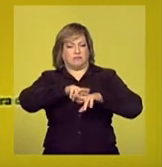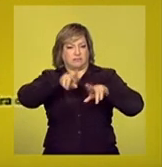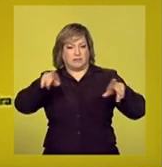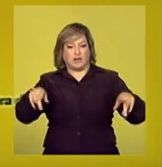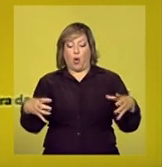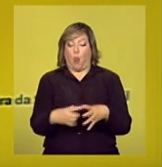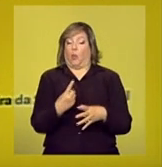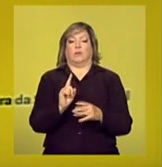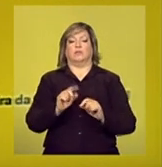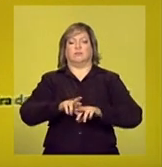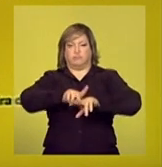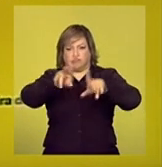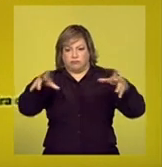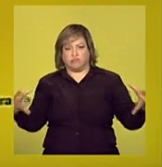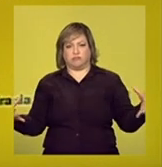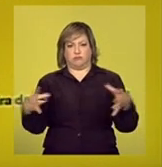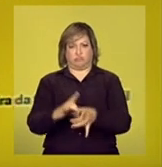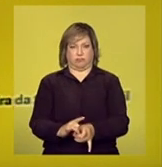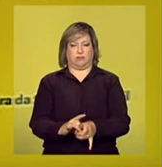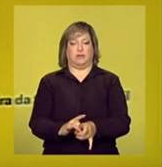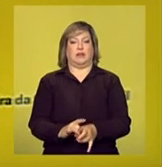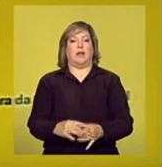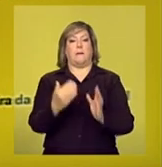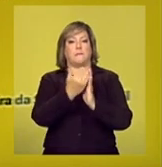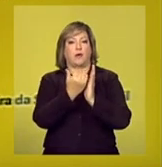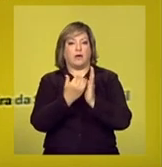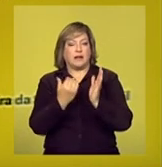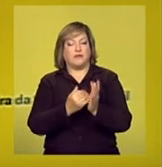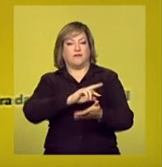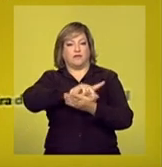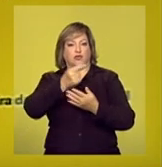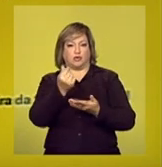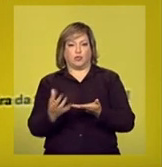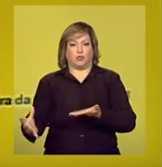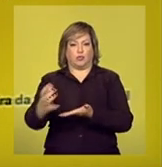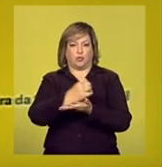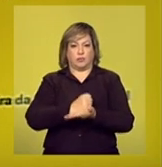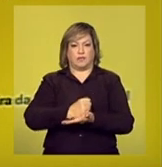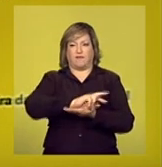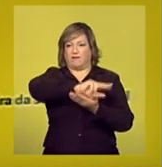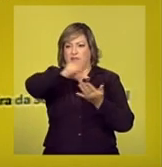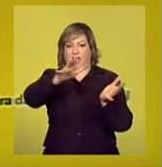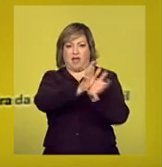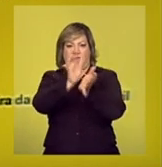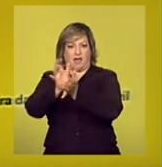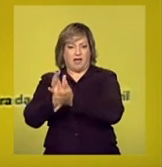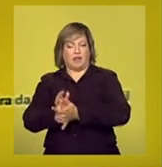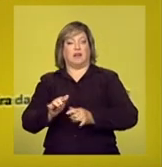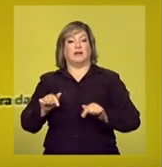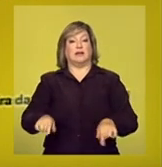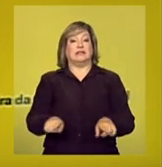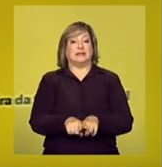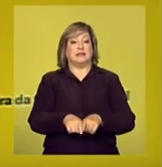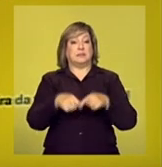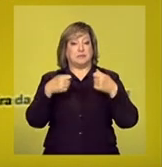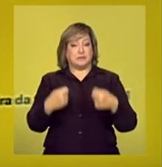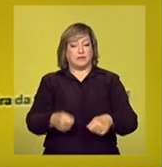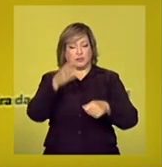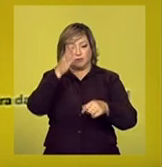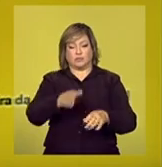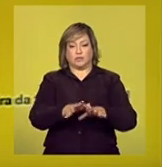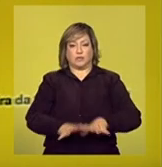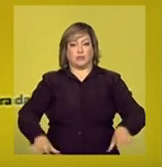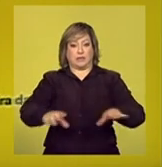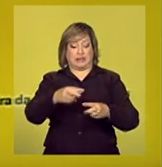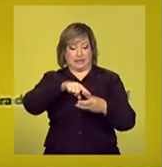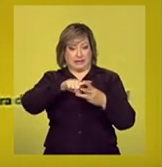intersetorialidade e necessidade de integração, programas, orçamentos de diferentes áreas, e além de ter o desafio de se consolidar verticalmente nas três esferas